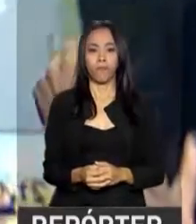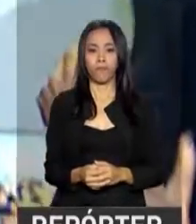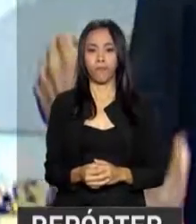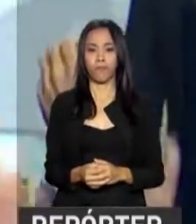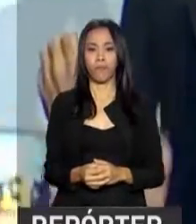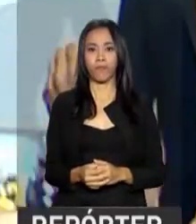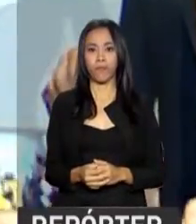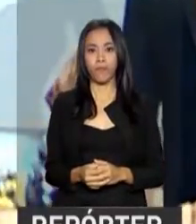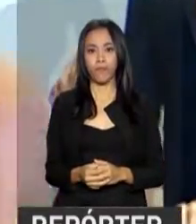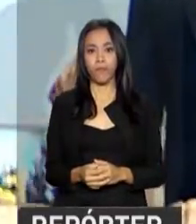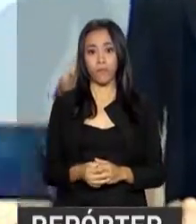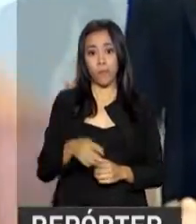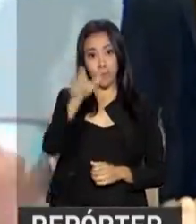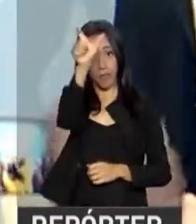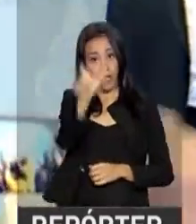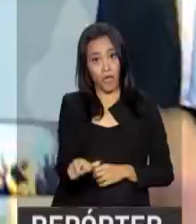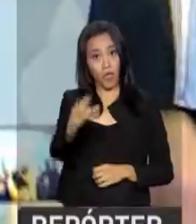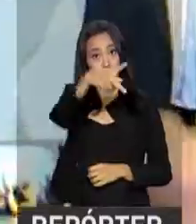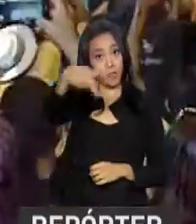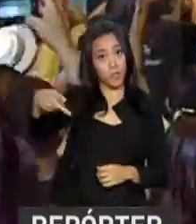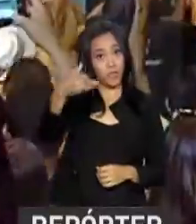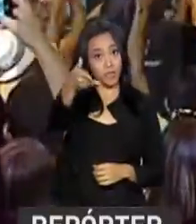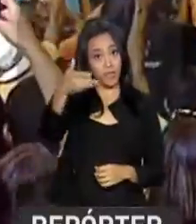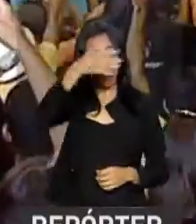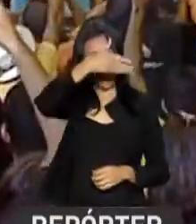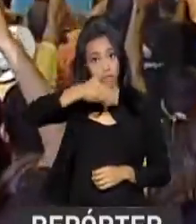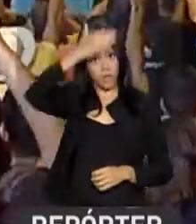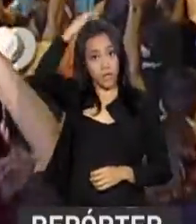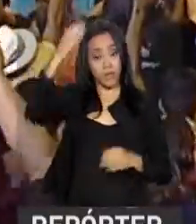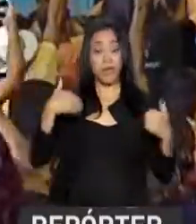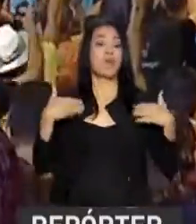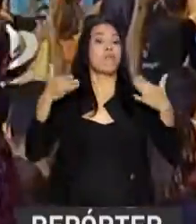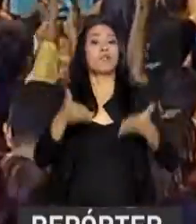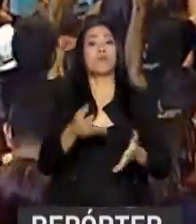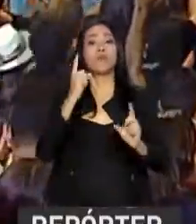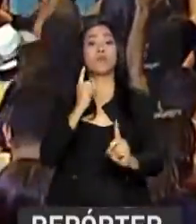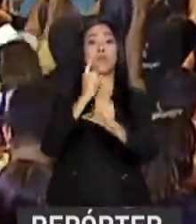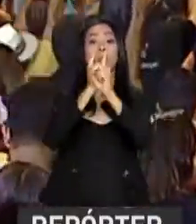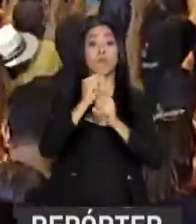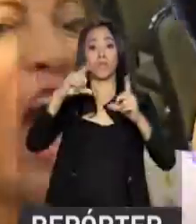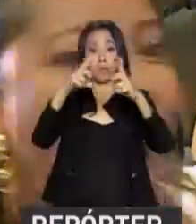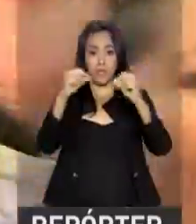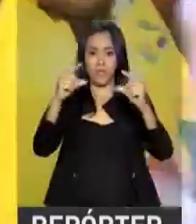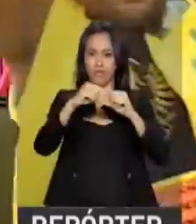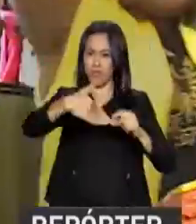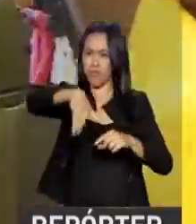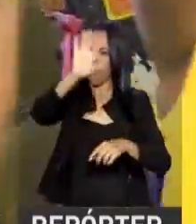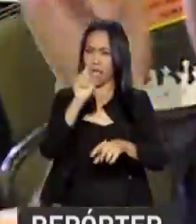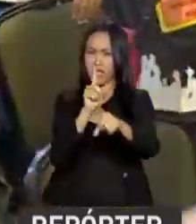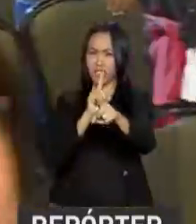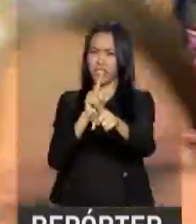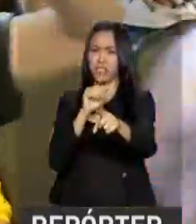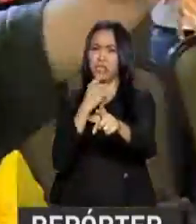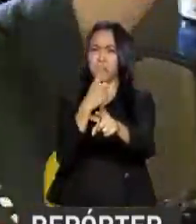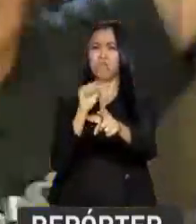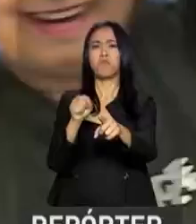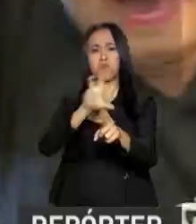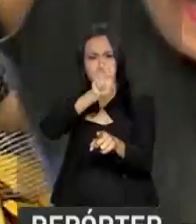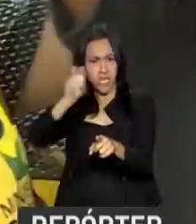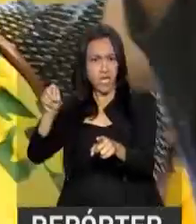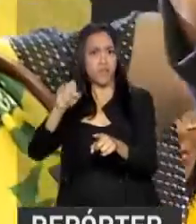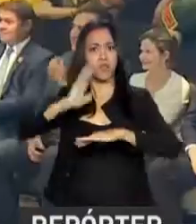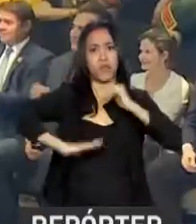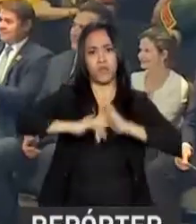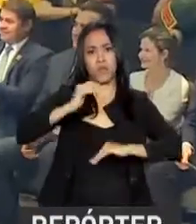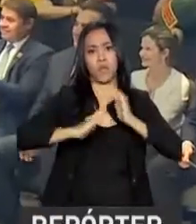o presidente michel temer participou de um encontro em brasília com mais de 1.500 agentes comunitários de saúde e